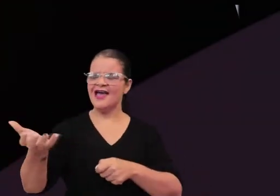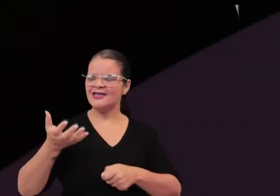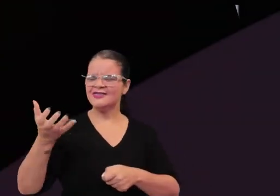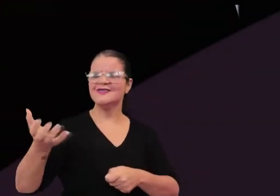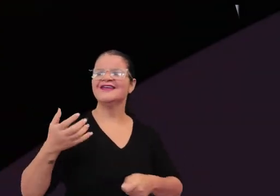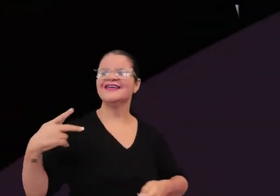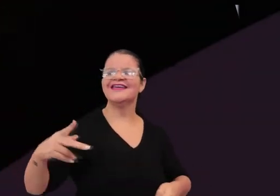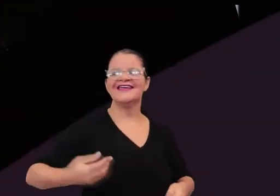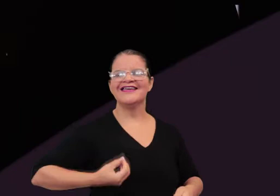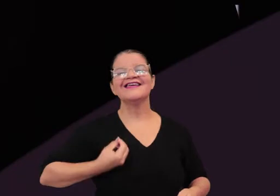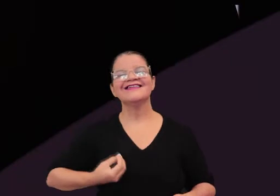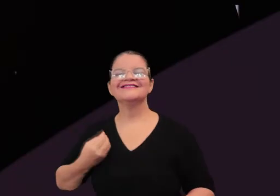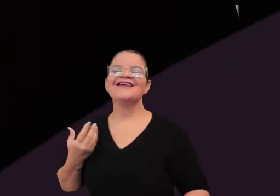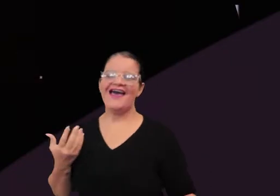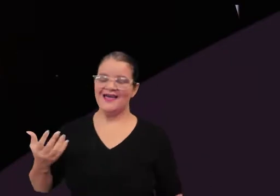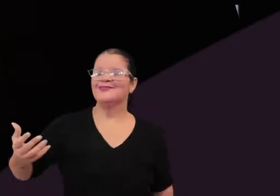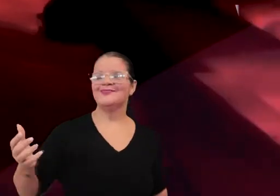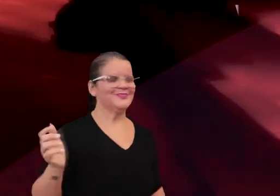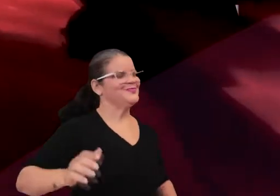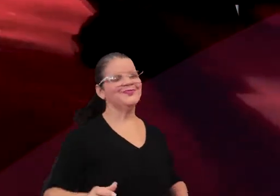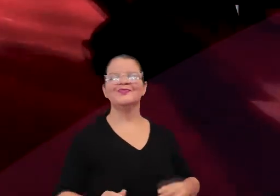e faz o que